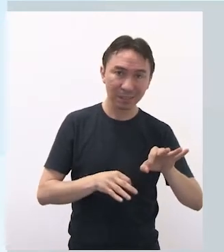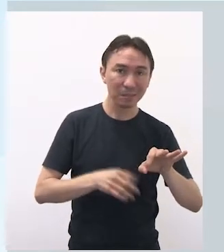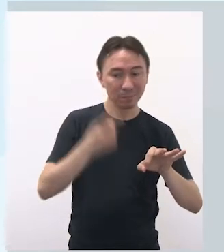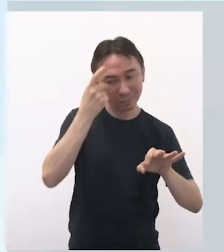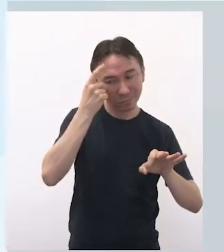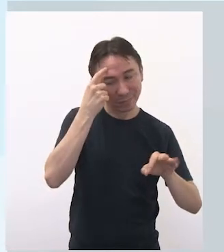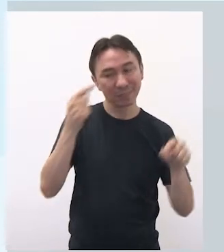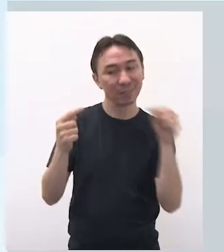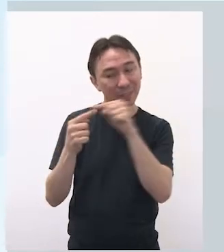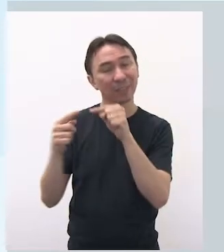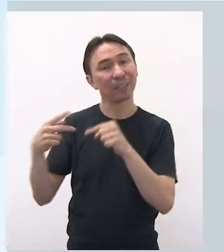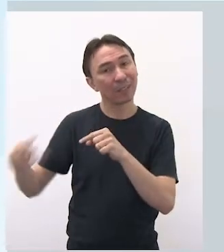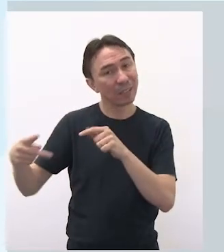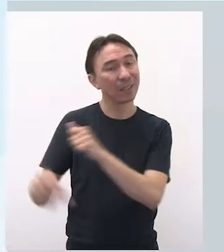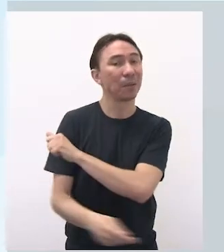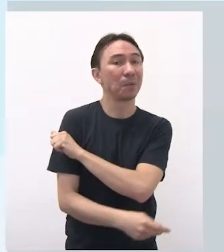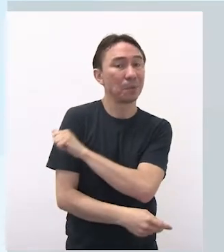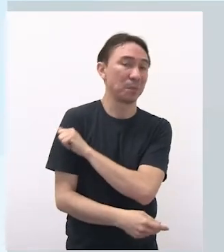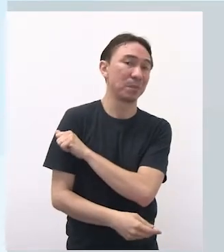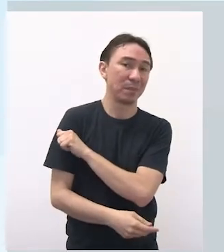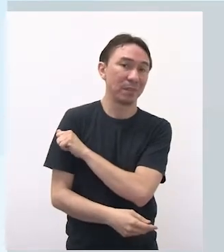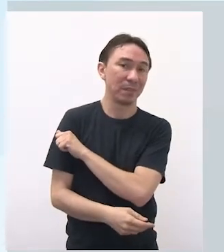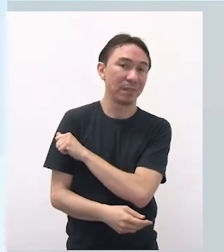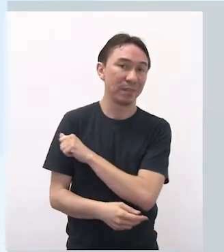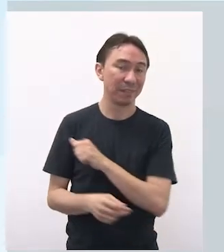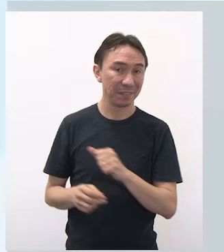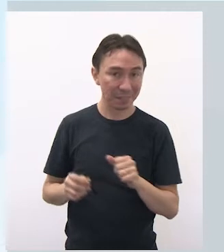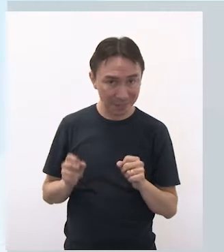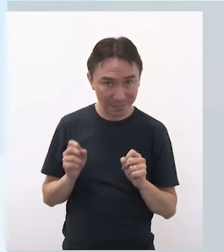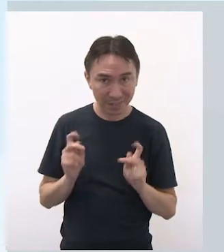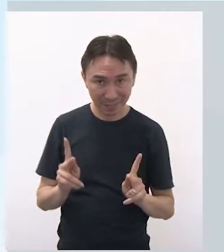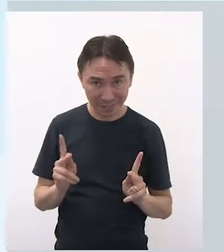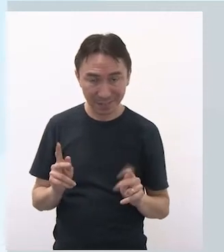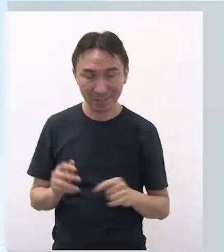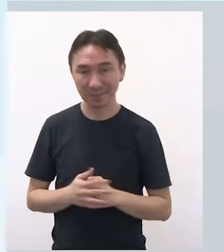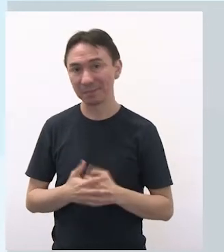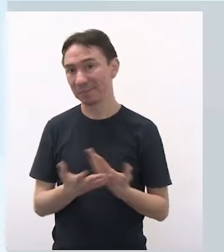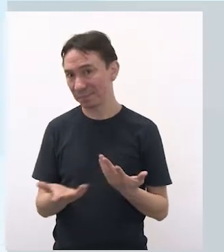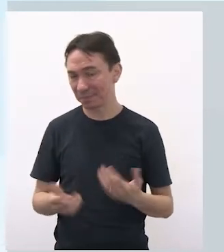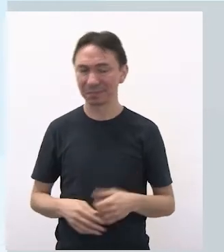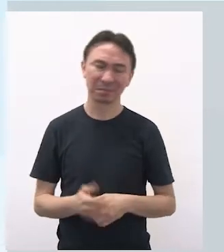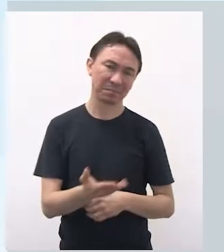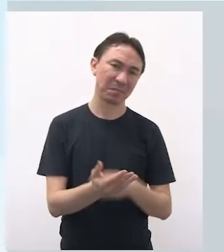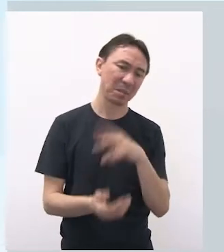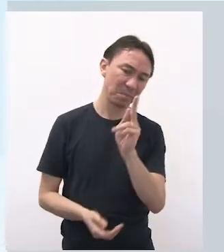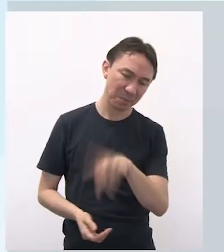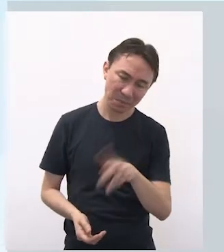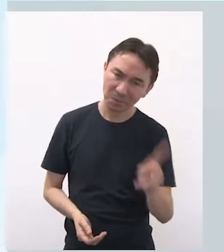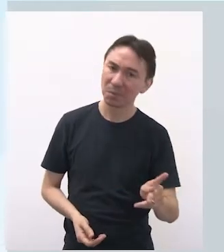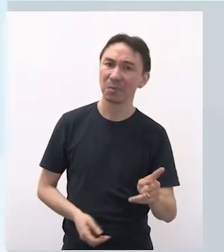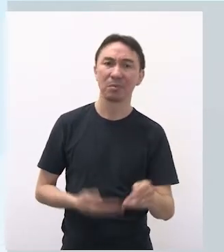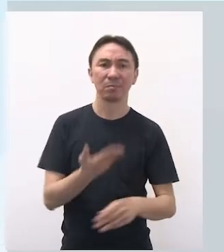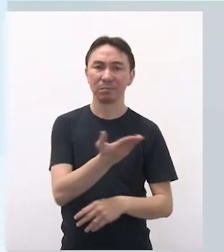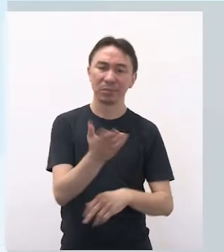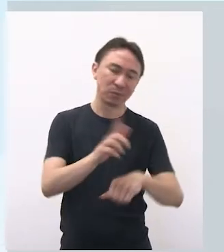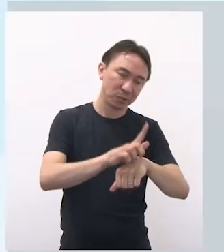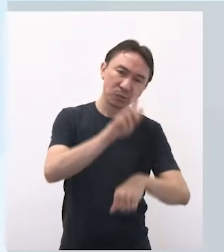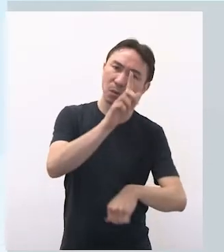nosso aluno, pensando no nosso estudante, como professor, com o gestor e com a comunidade em si.